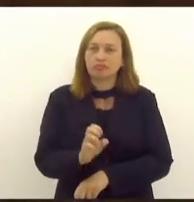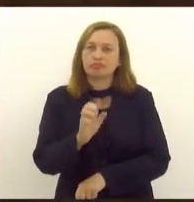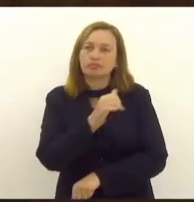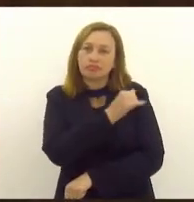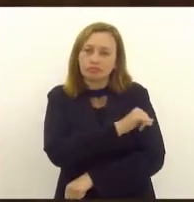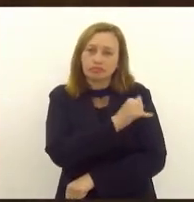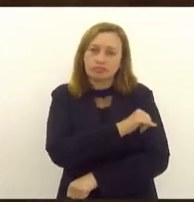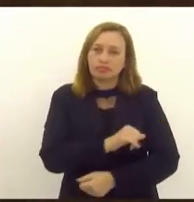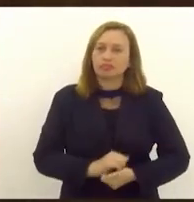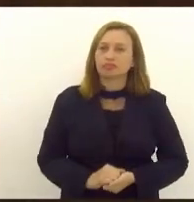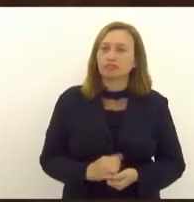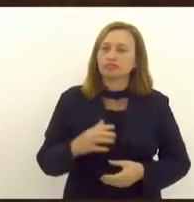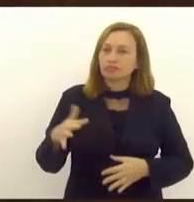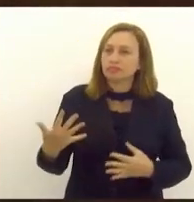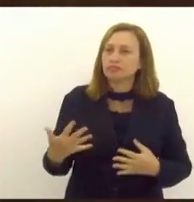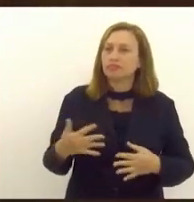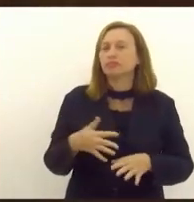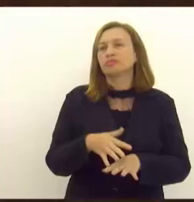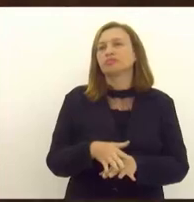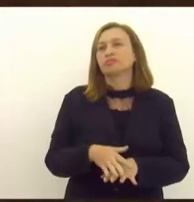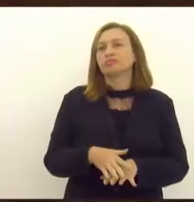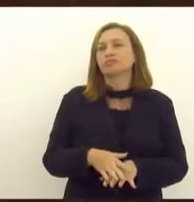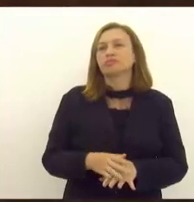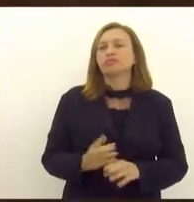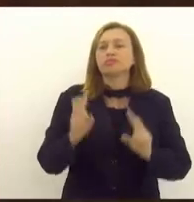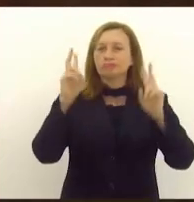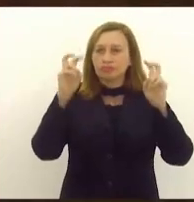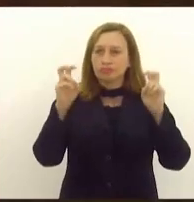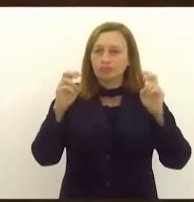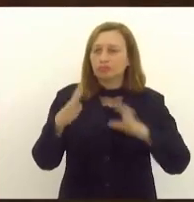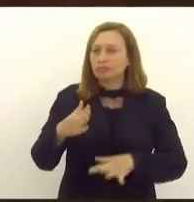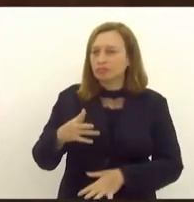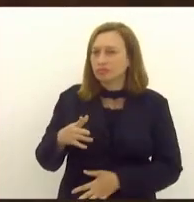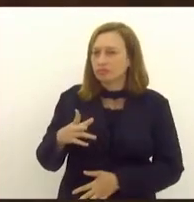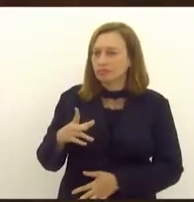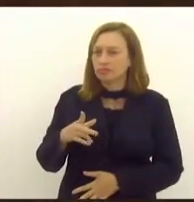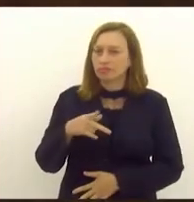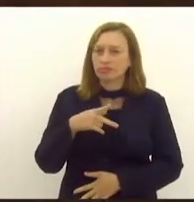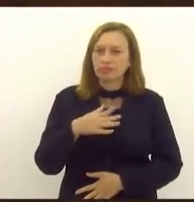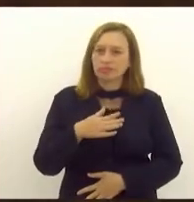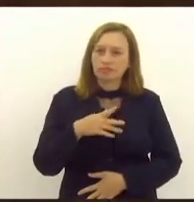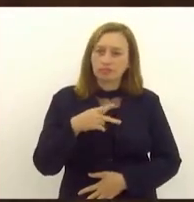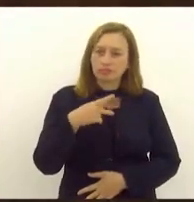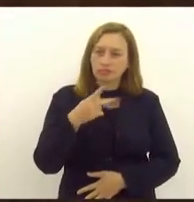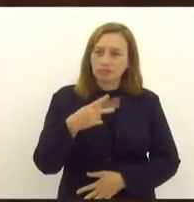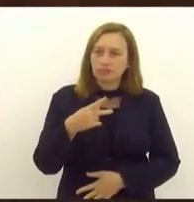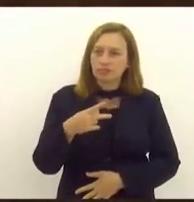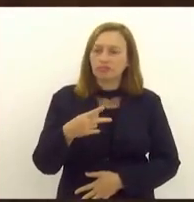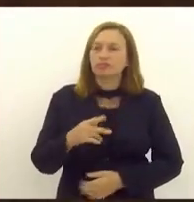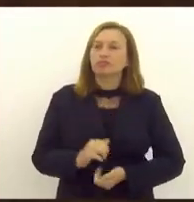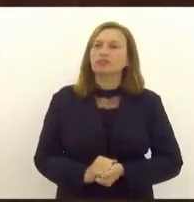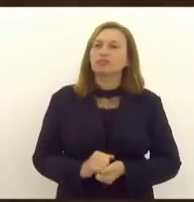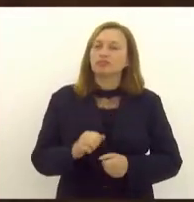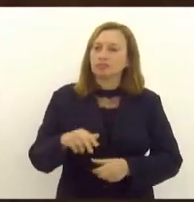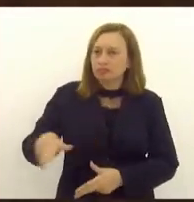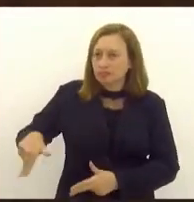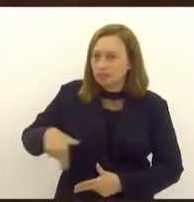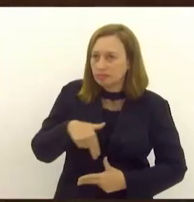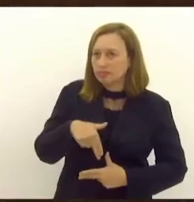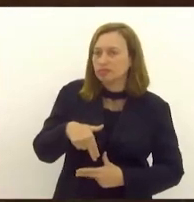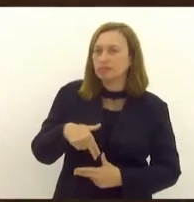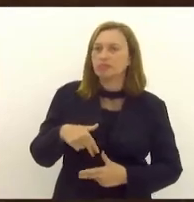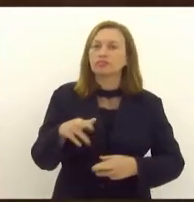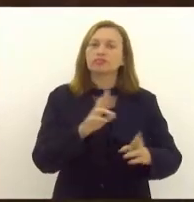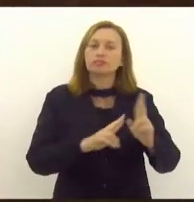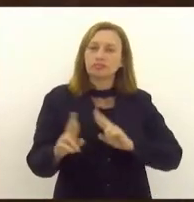Rio de Janeiro inclusive porque um dos temas da minha fala de sessões anteriores na Tribuna em